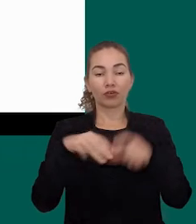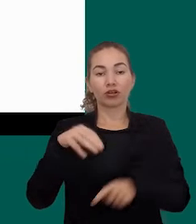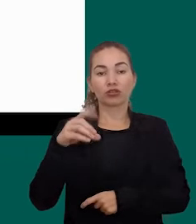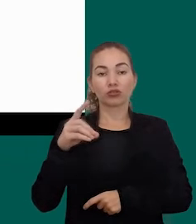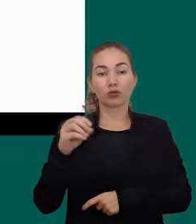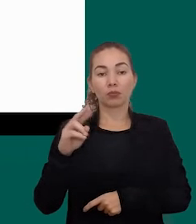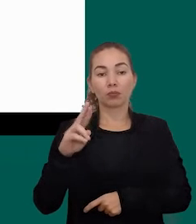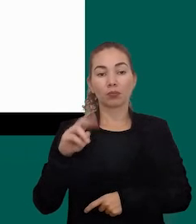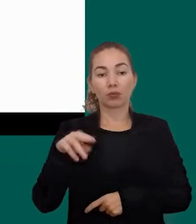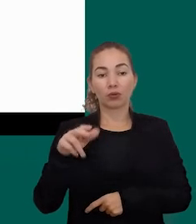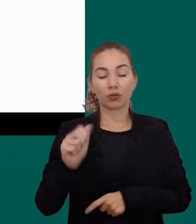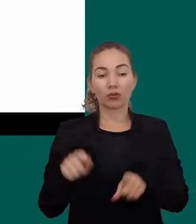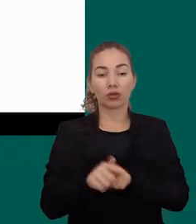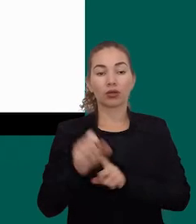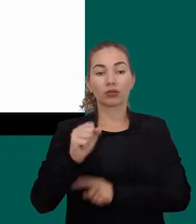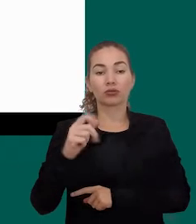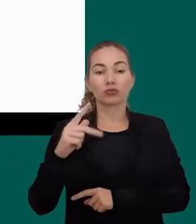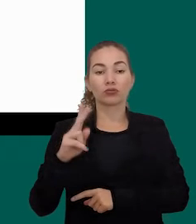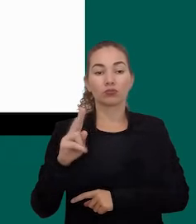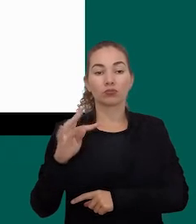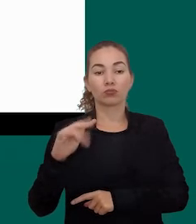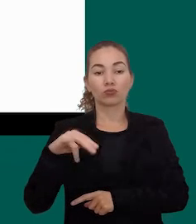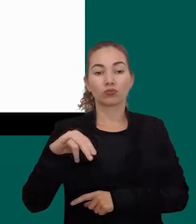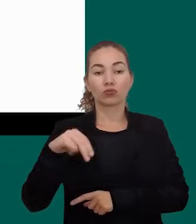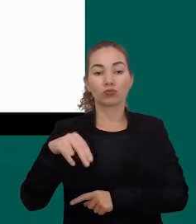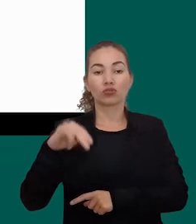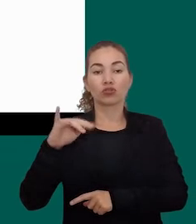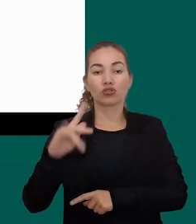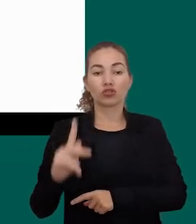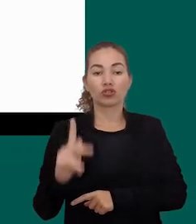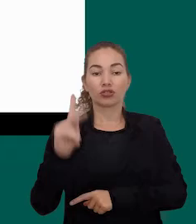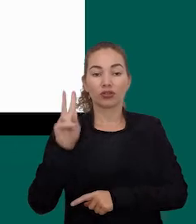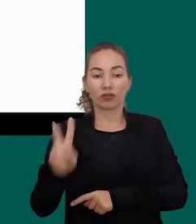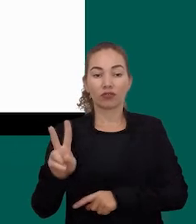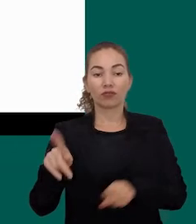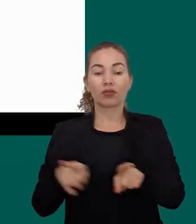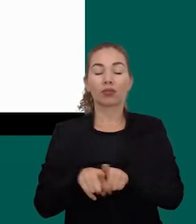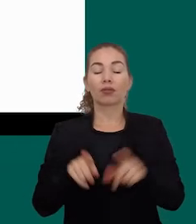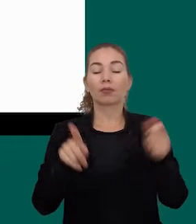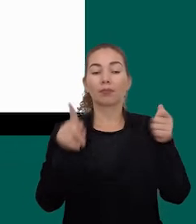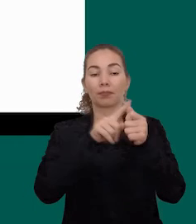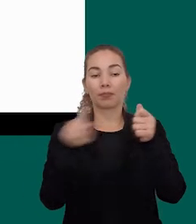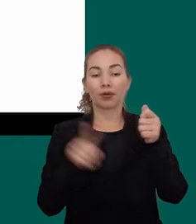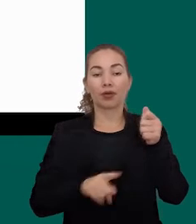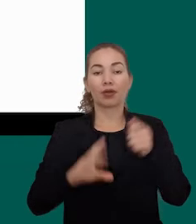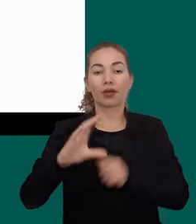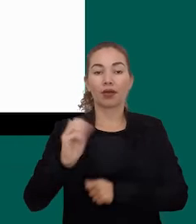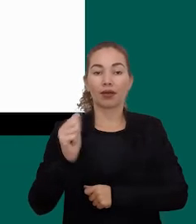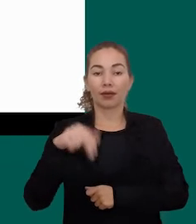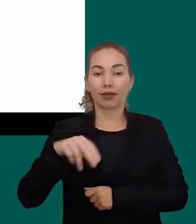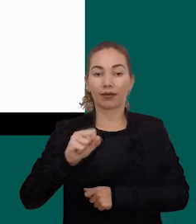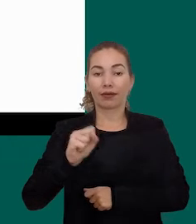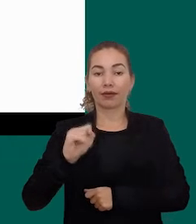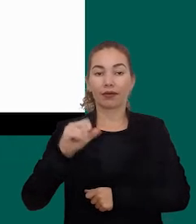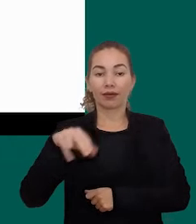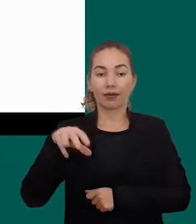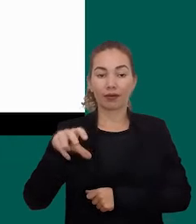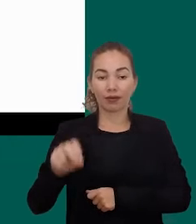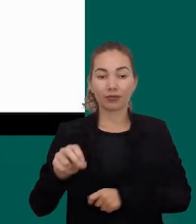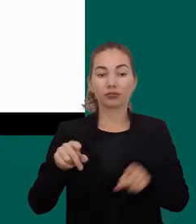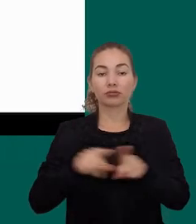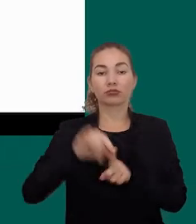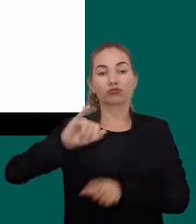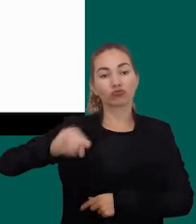a Oxford AstraZeneca, que já é aprovada para uso regulamentar aqui no Brasil, né? A vacina CanSino, que é uma vacina de adenovírus chinesa, Johnson